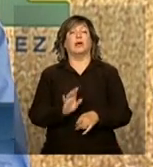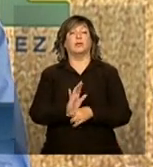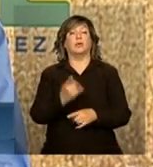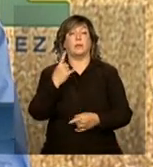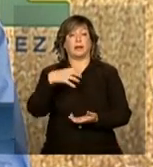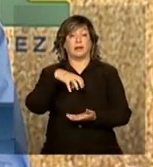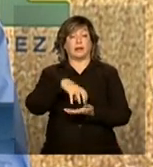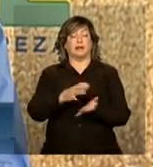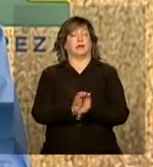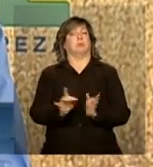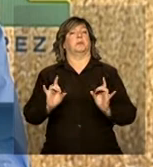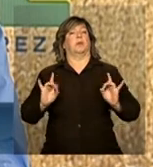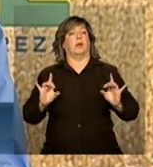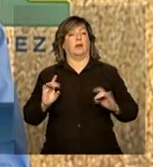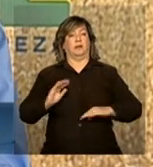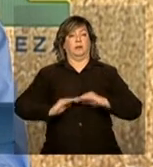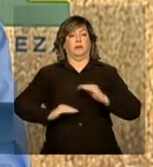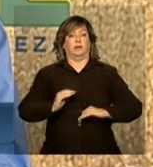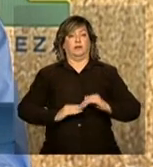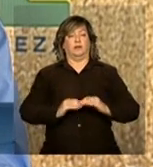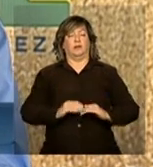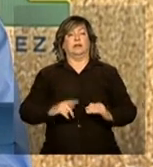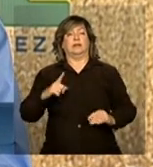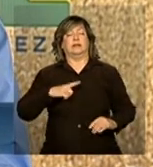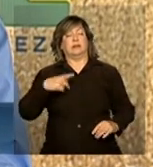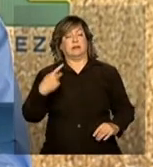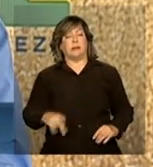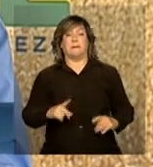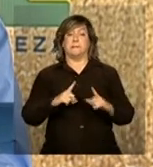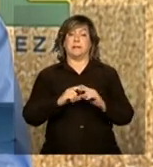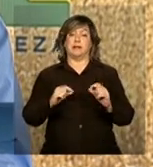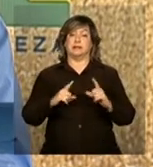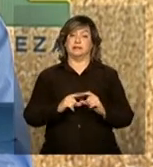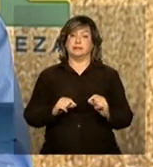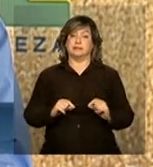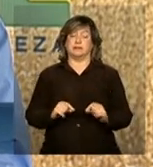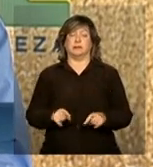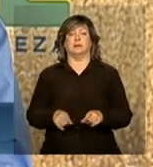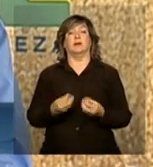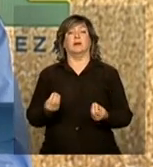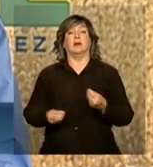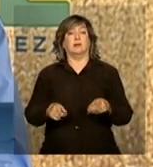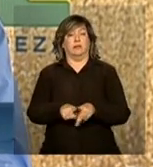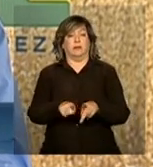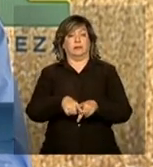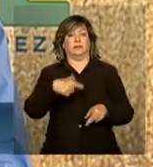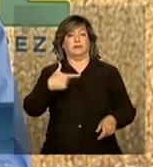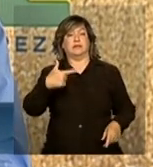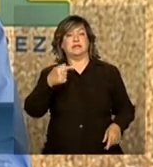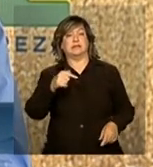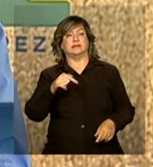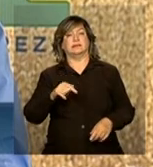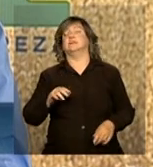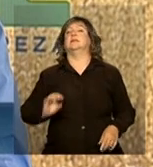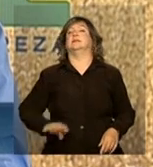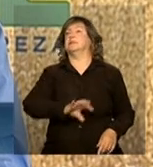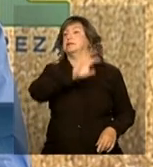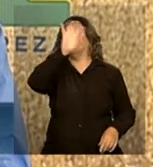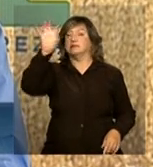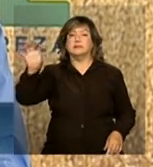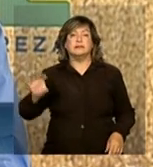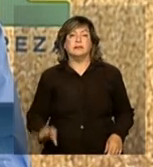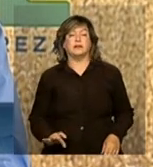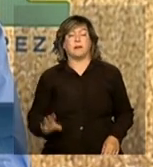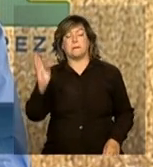equipe qualificada de profissionais, tanto em Brasília quanto nas 27 unidades do MAPA